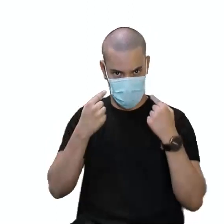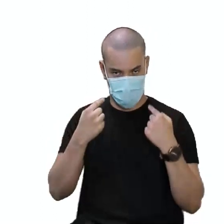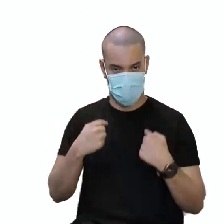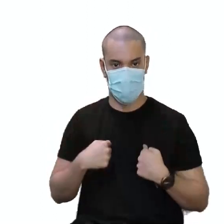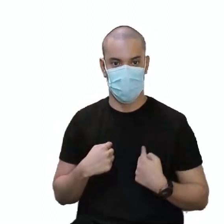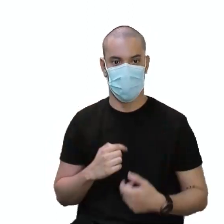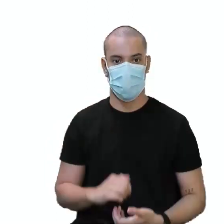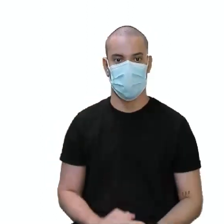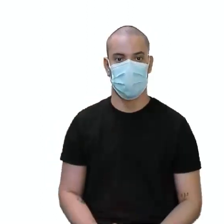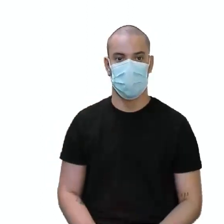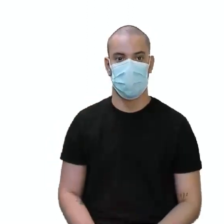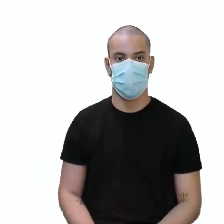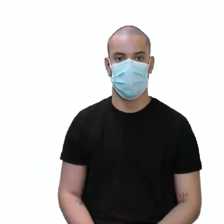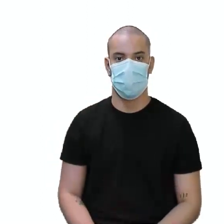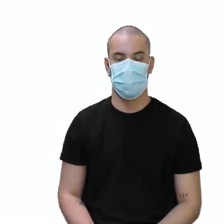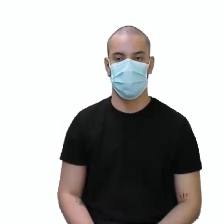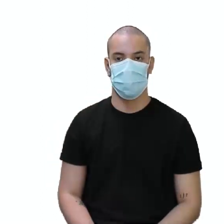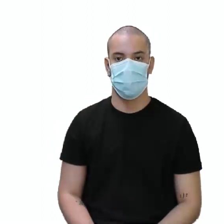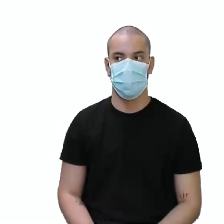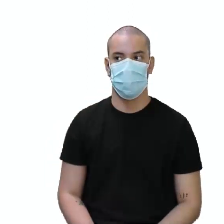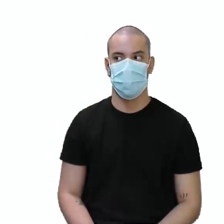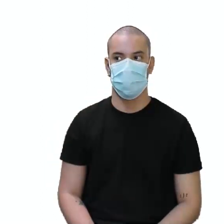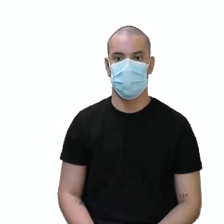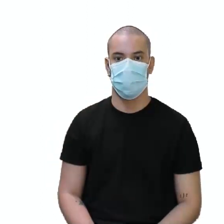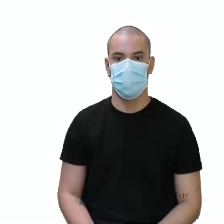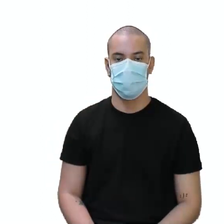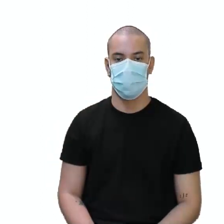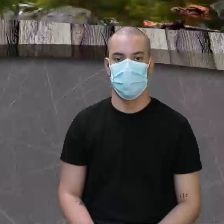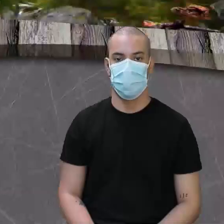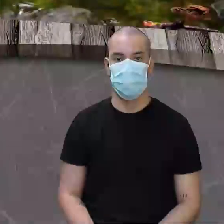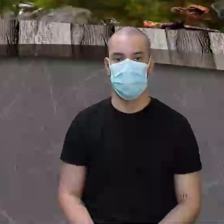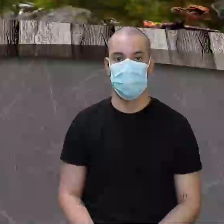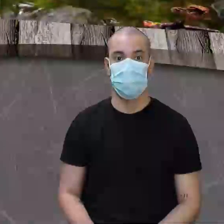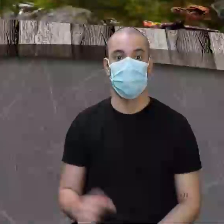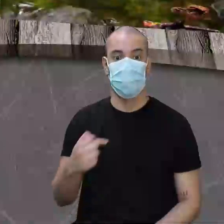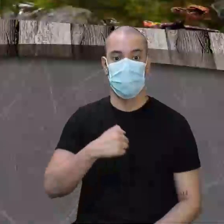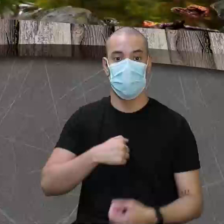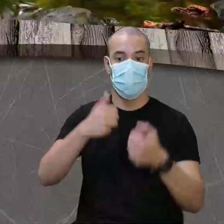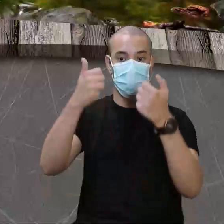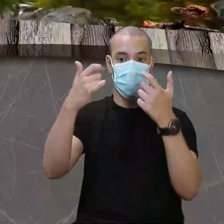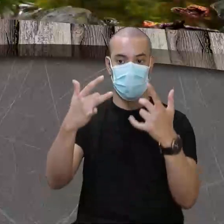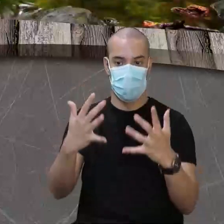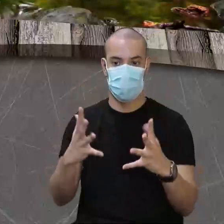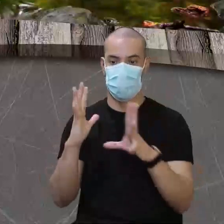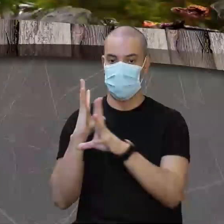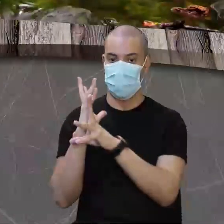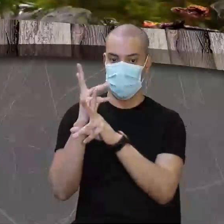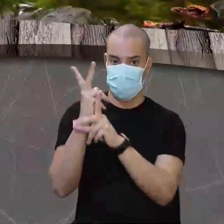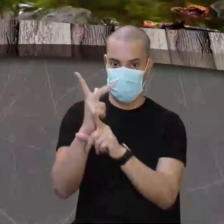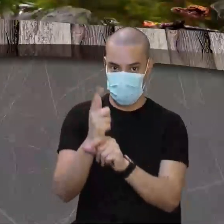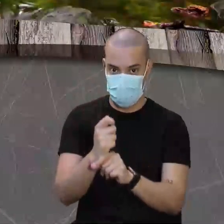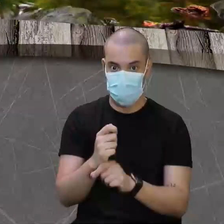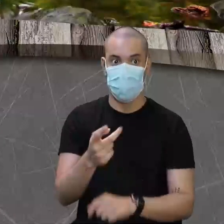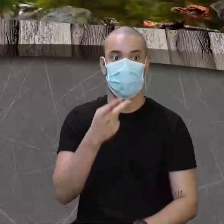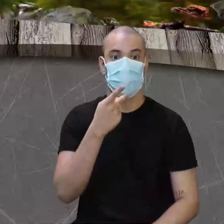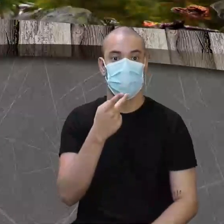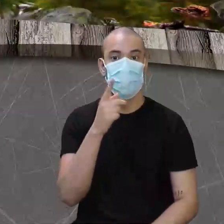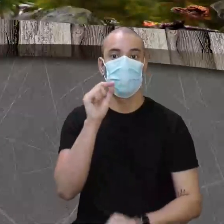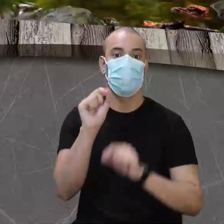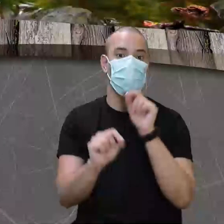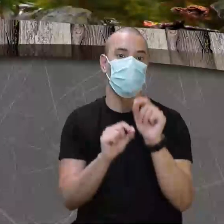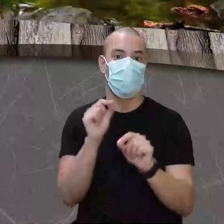aluno. Presta atenção. Quando a gente falou da revisão, a gente falou que a cadeia alimentar,